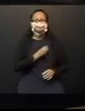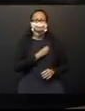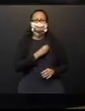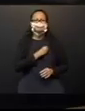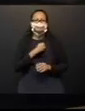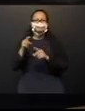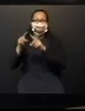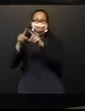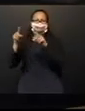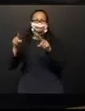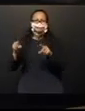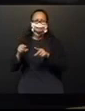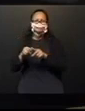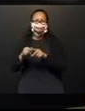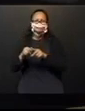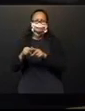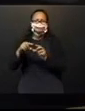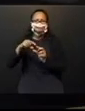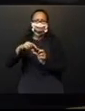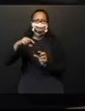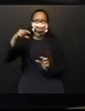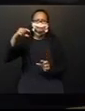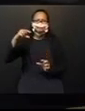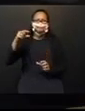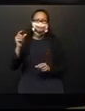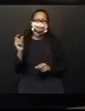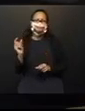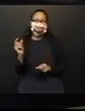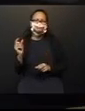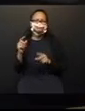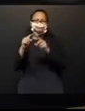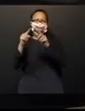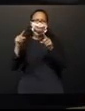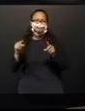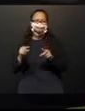as barras e com as unidades. Barrinha 100,